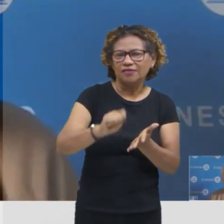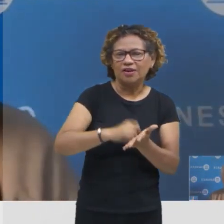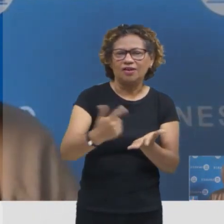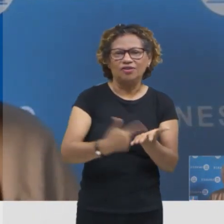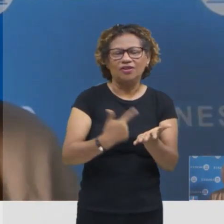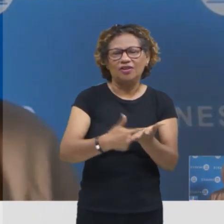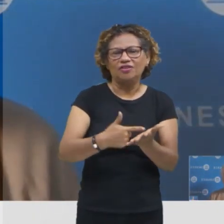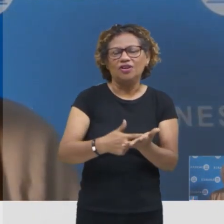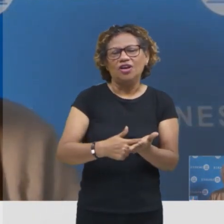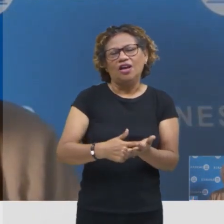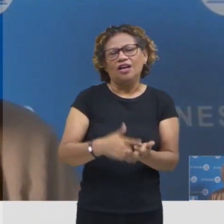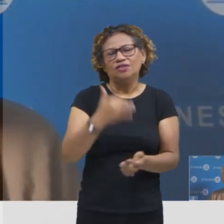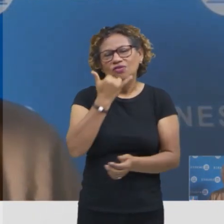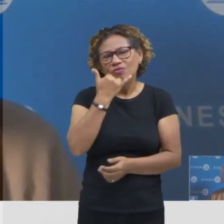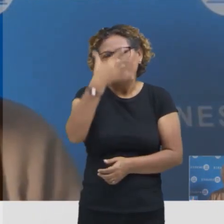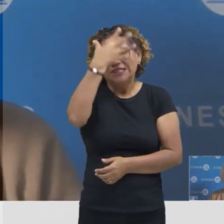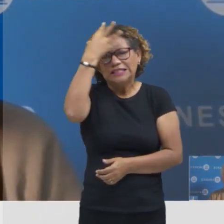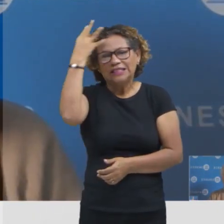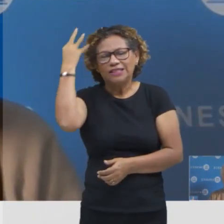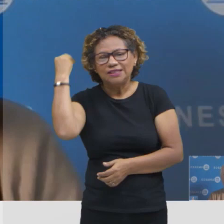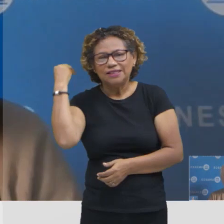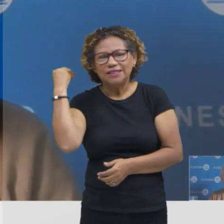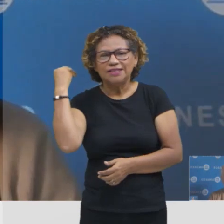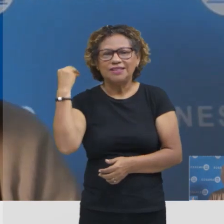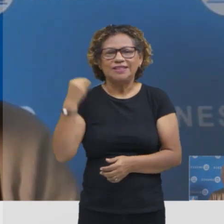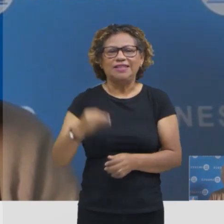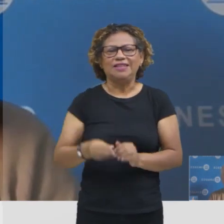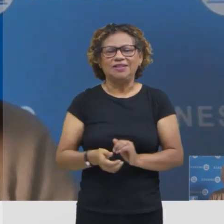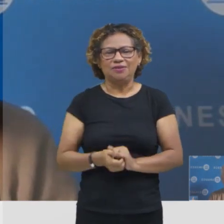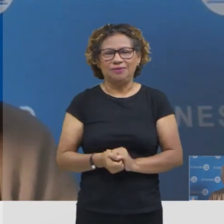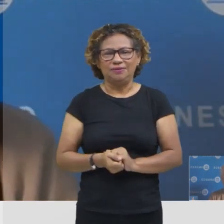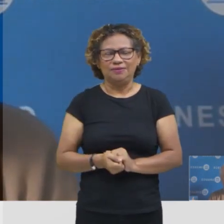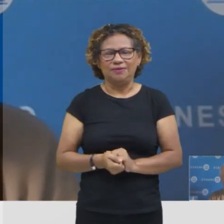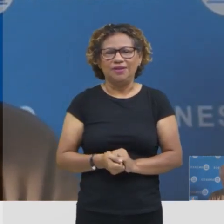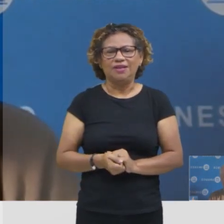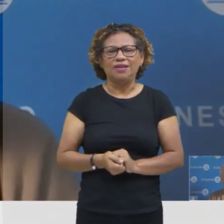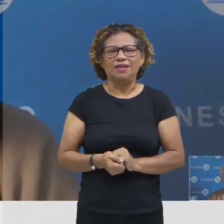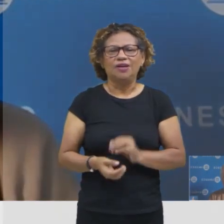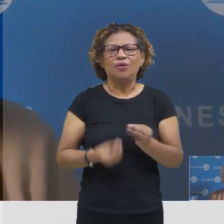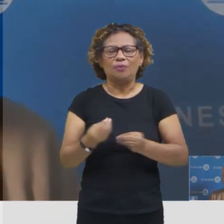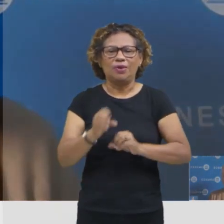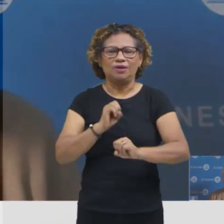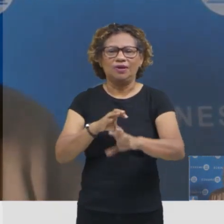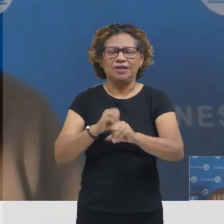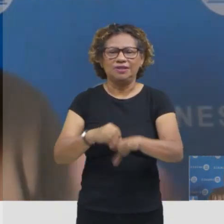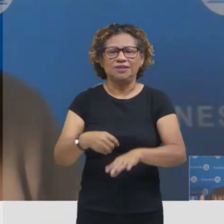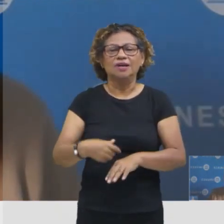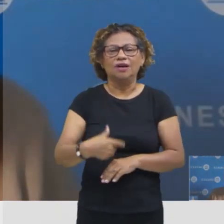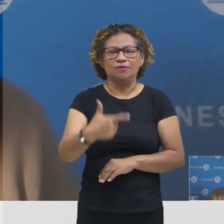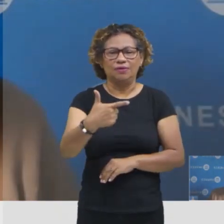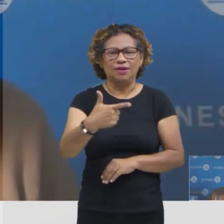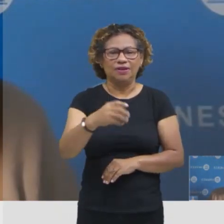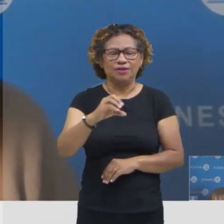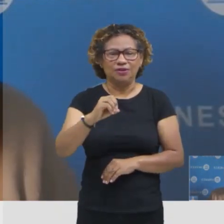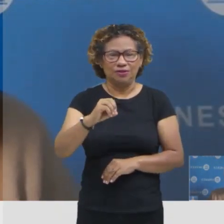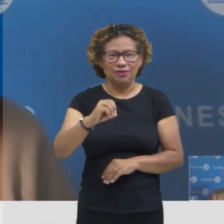esquecido, confesso, no quadro designado de um projeto que era a Educação 2021. E se estou bem recordado desse texto,